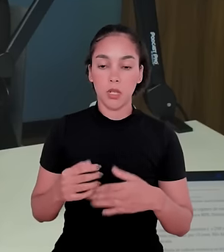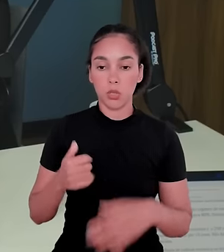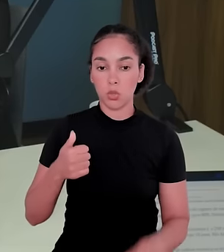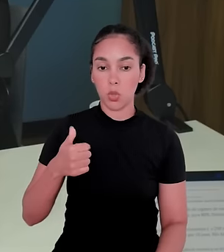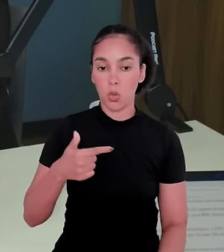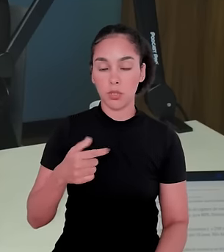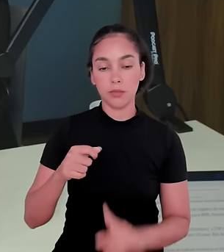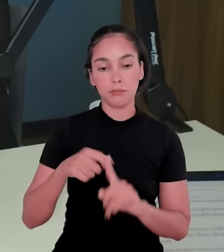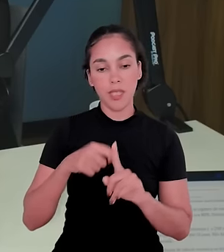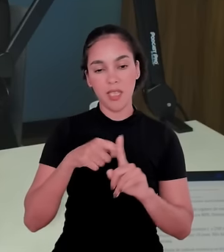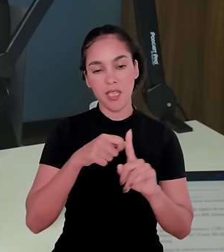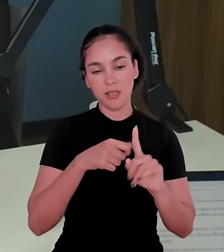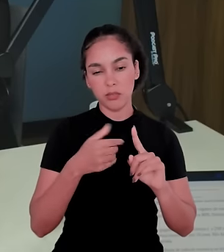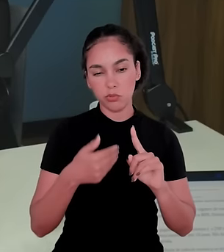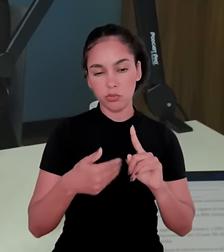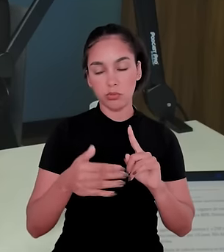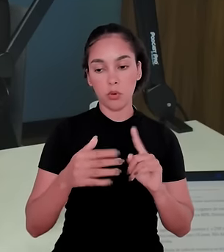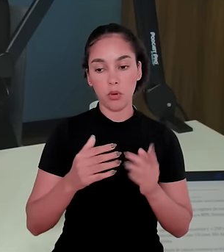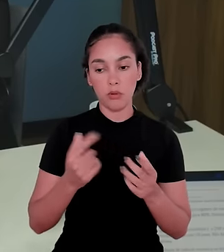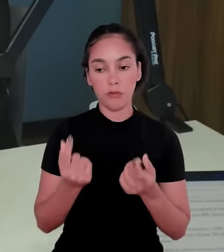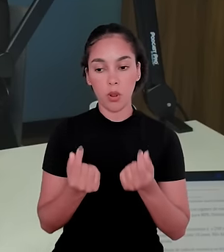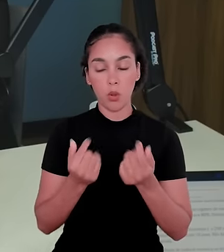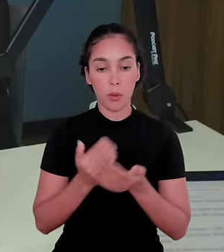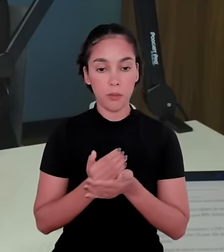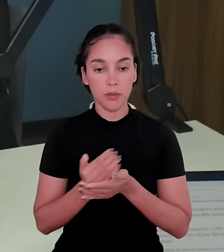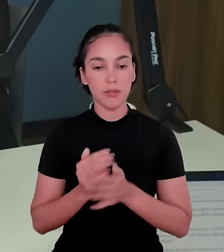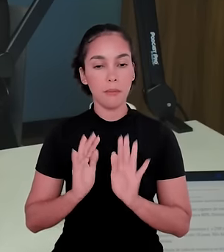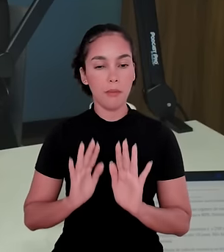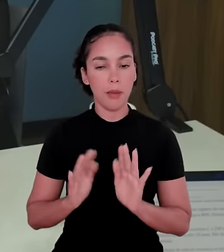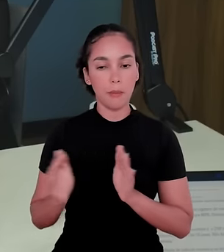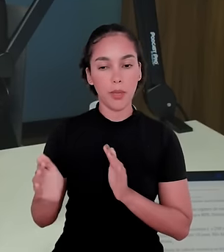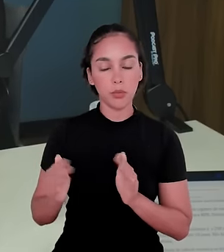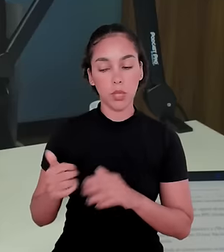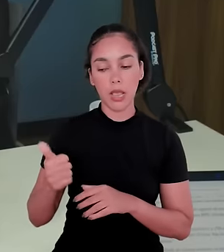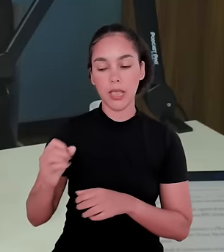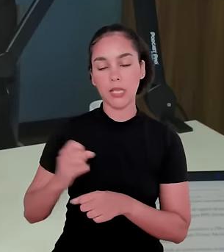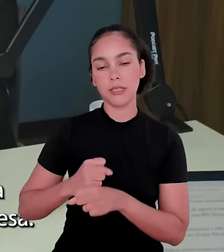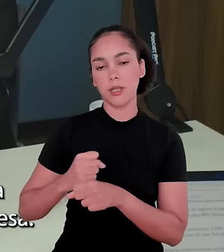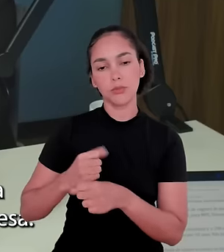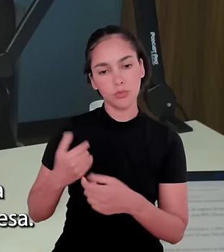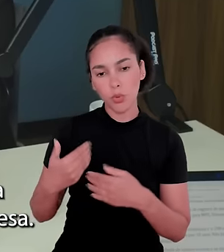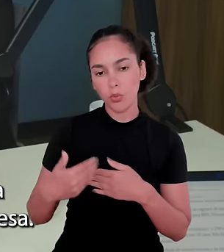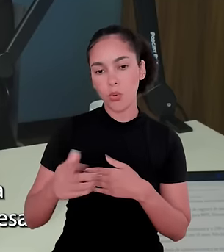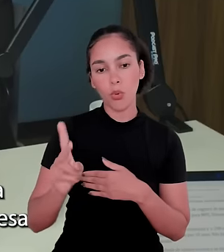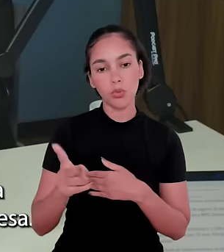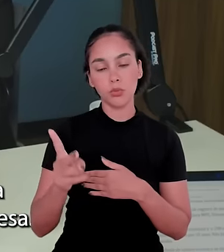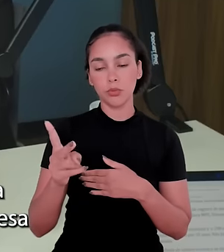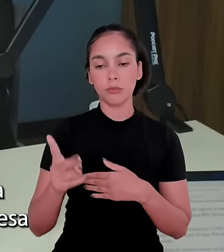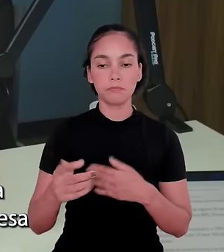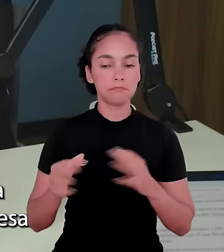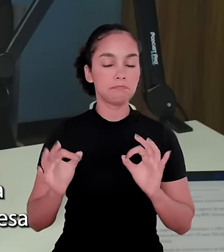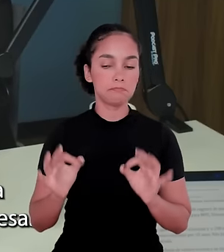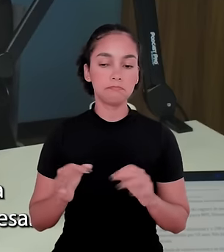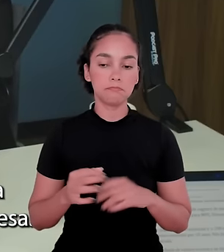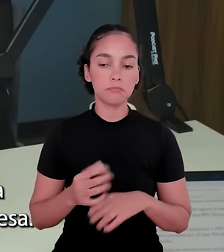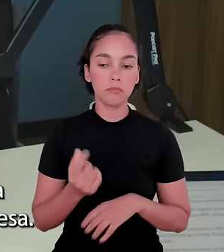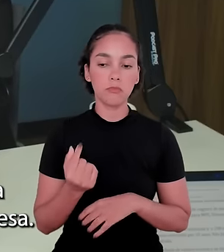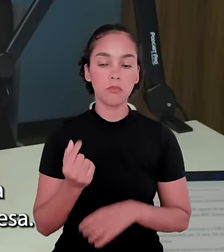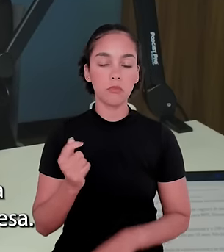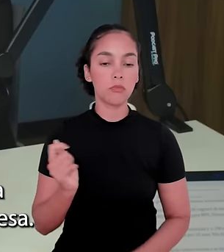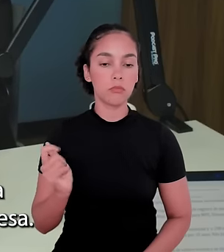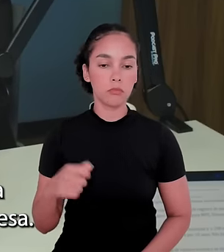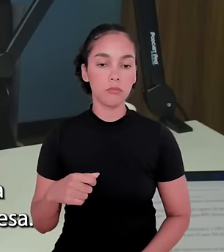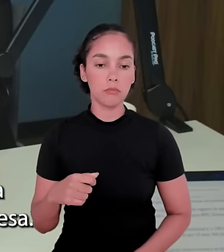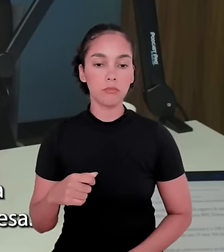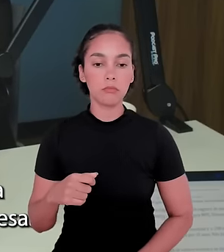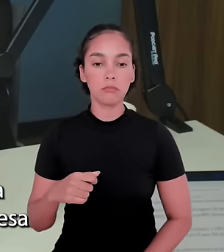12 meses né Tem um valor inicial mas que também por 10 anos né ex ele pode ser né renovado mas é um valor que daria